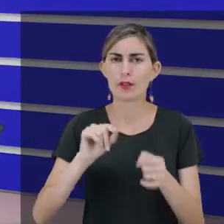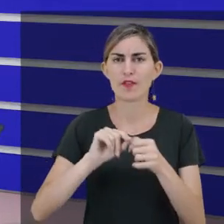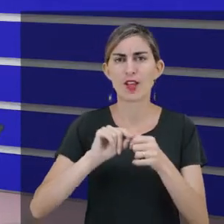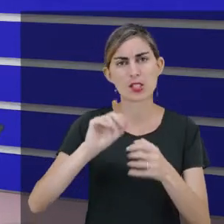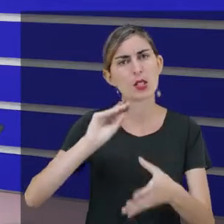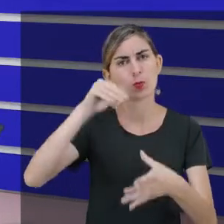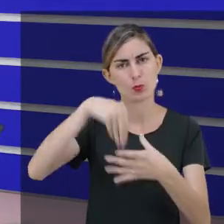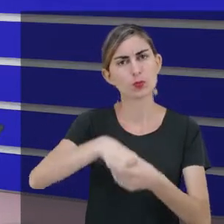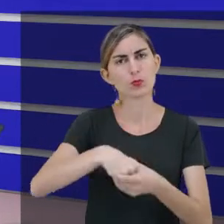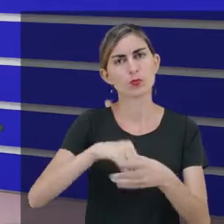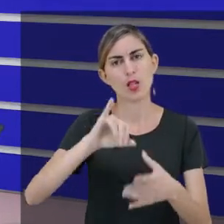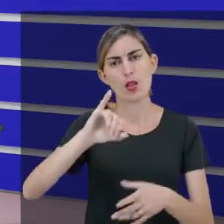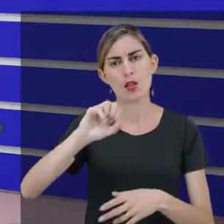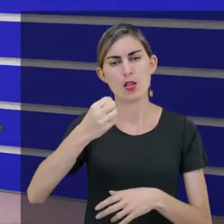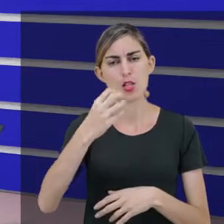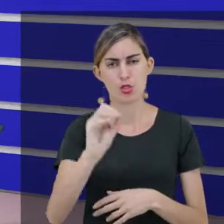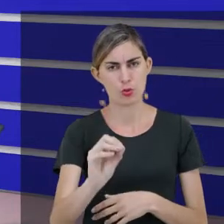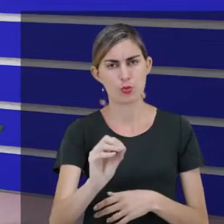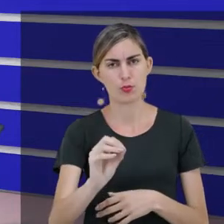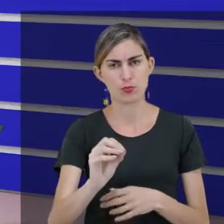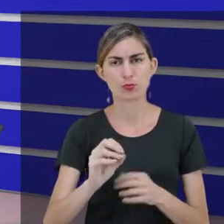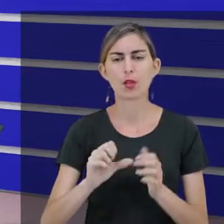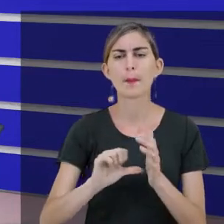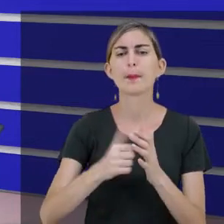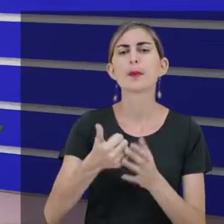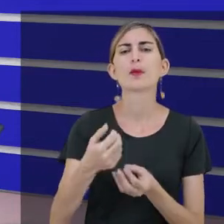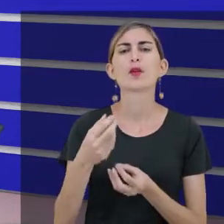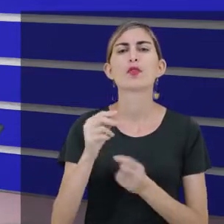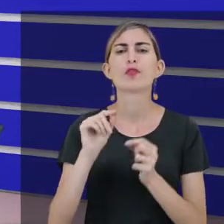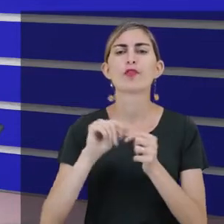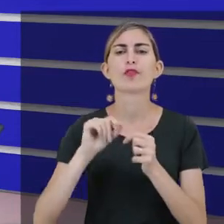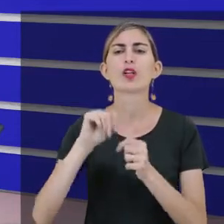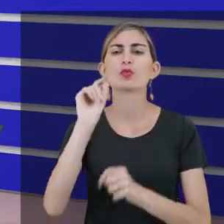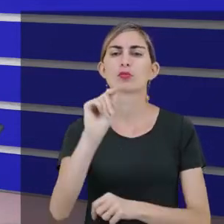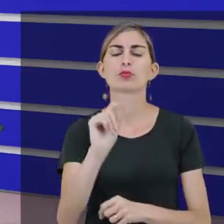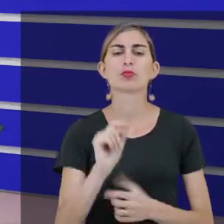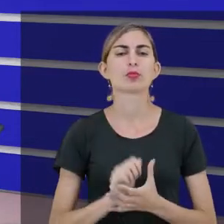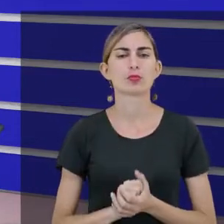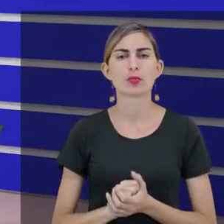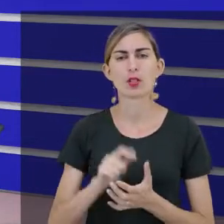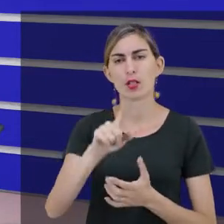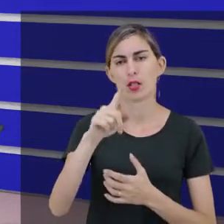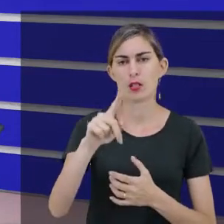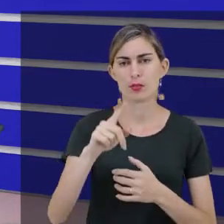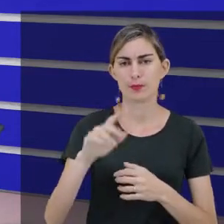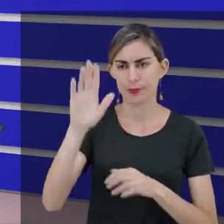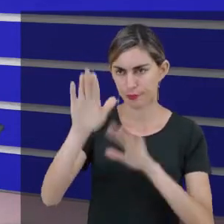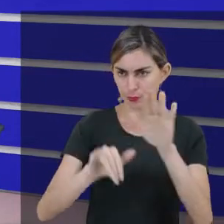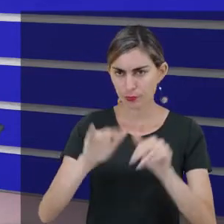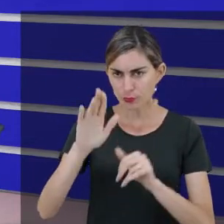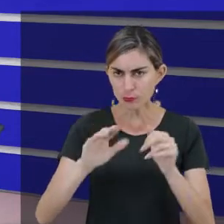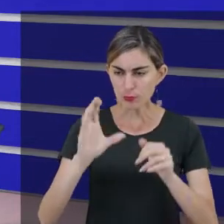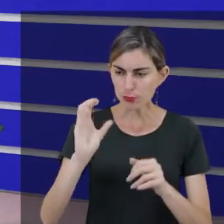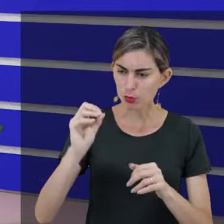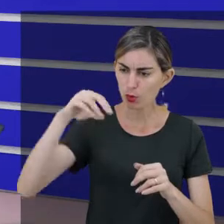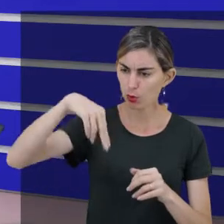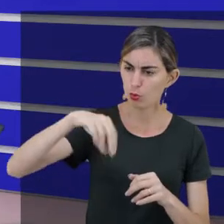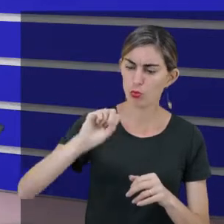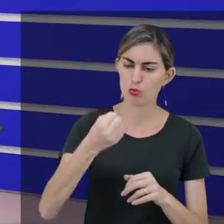implantar, né? Vai existir o primeiro passo. Qual seria? Ele vai chamar algum